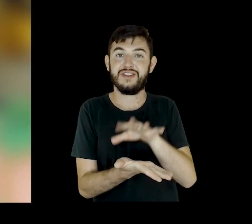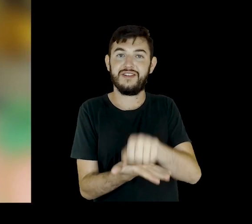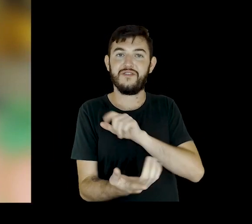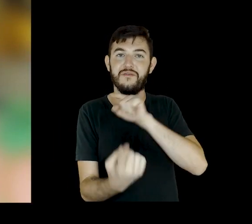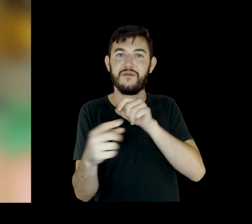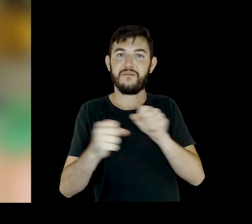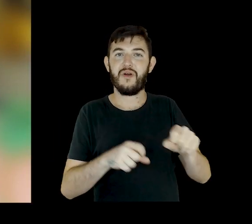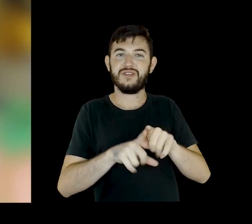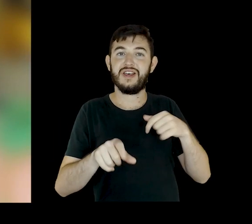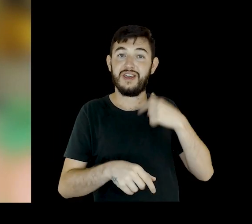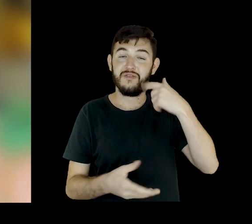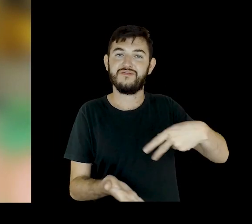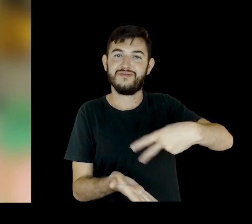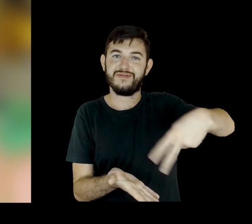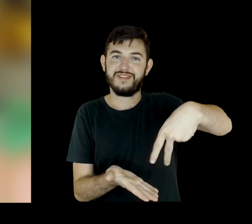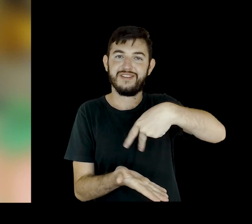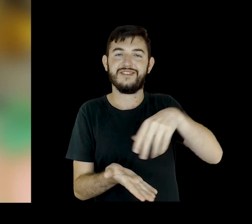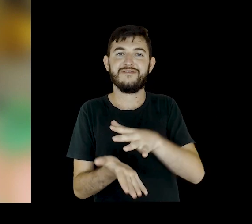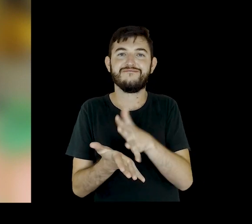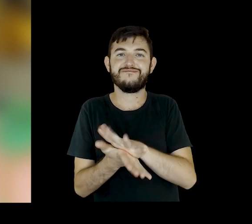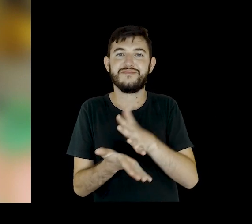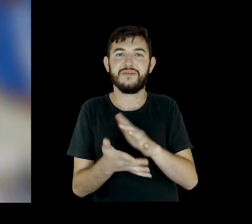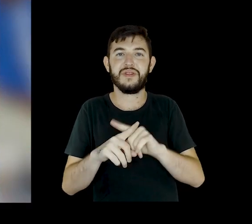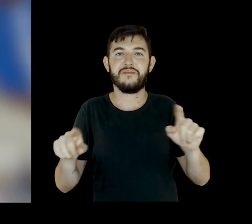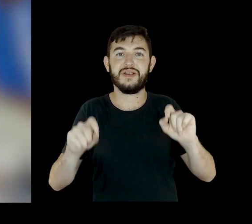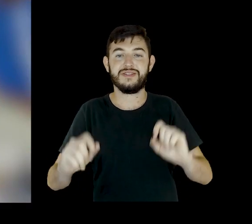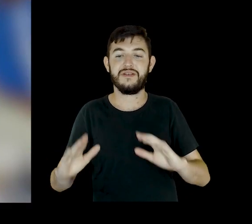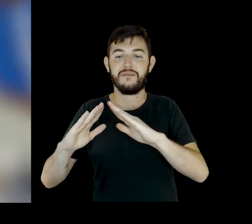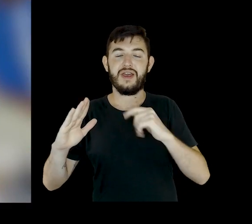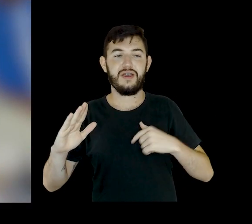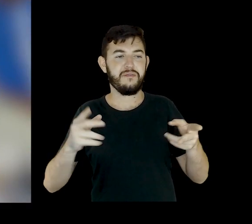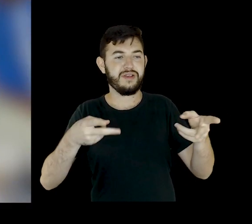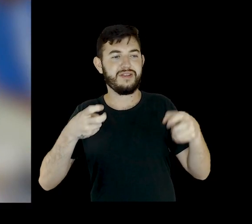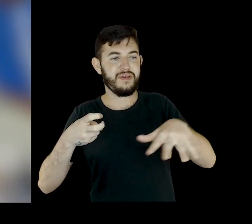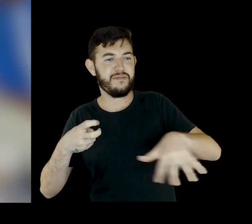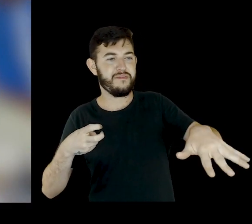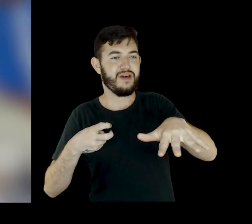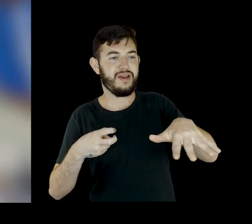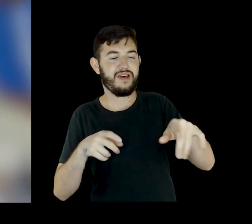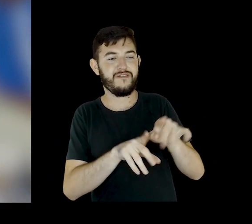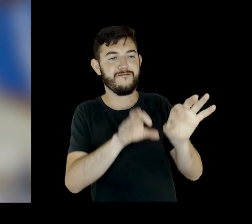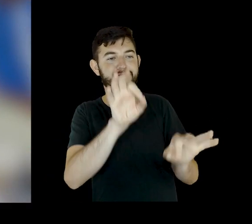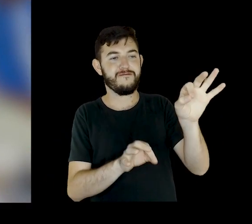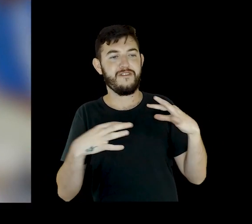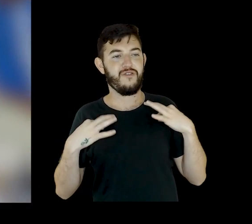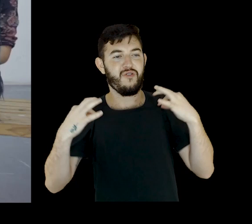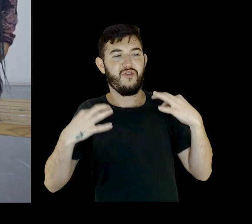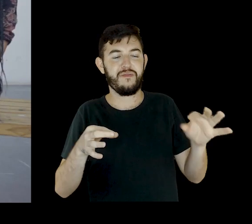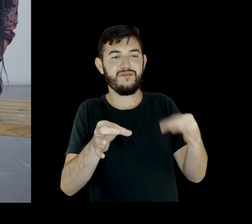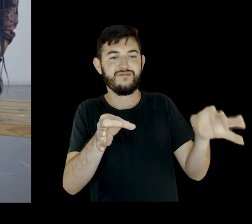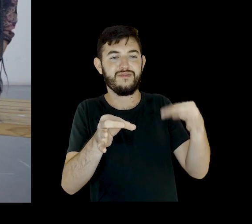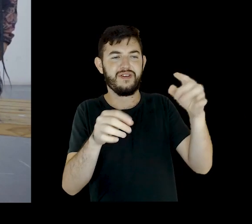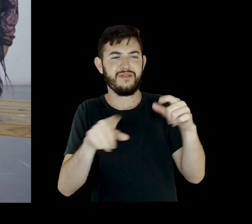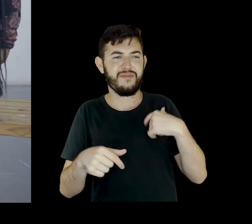para desfilar na escola de samba e eu olhei pela janela assim do barracão, eles estavam fazendo as fantasias ainda. Eu olhei assim e falei, não vai